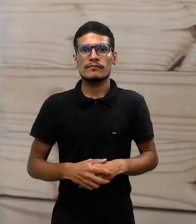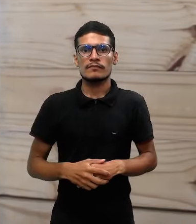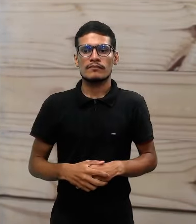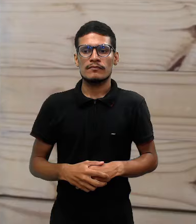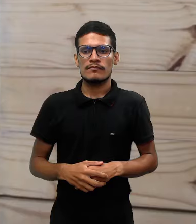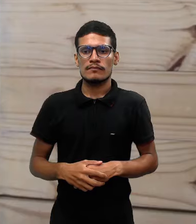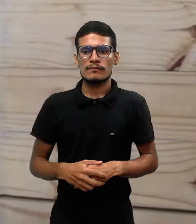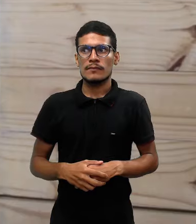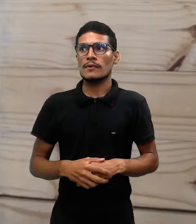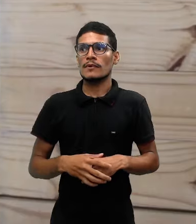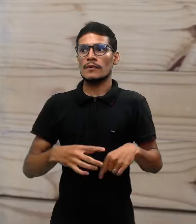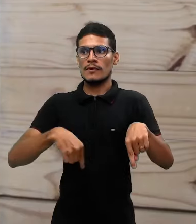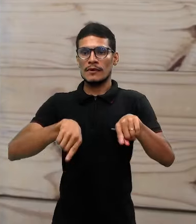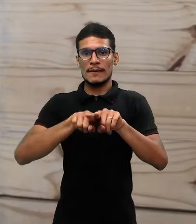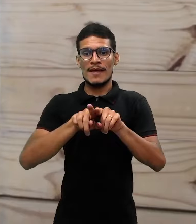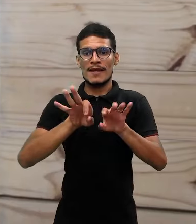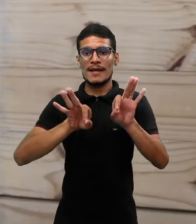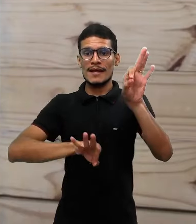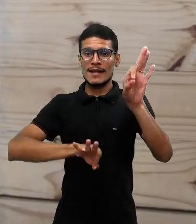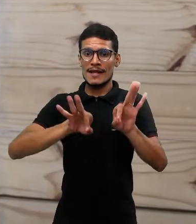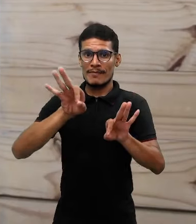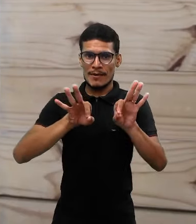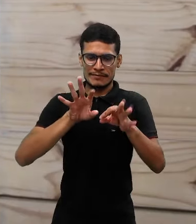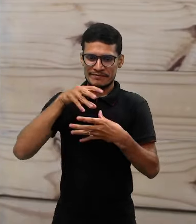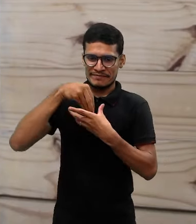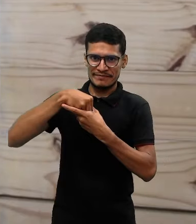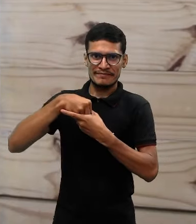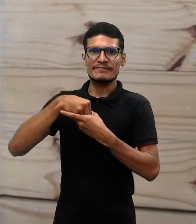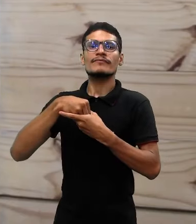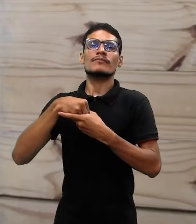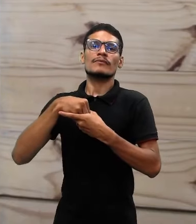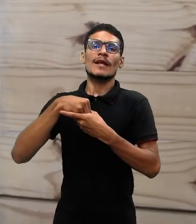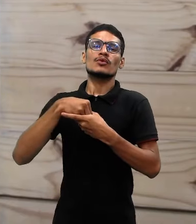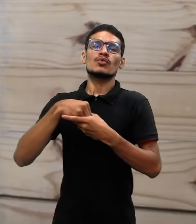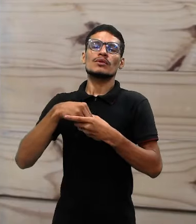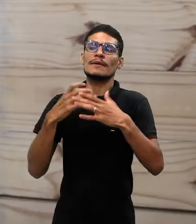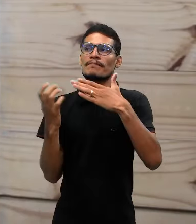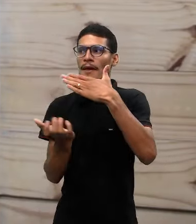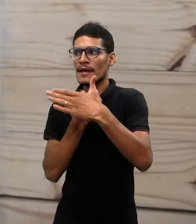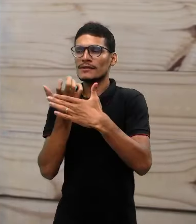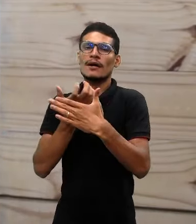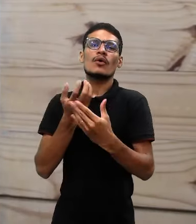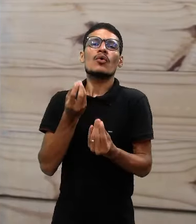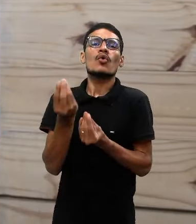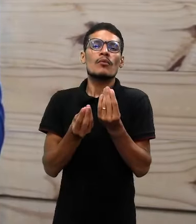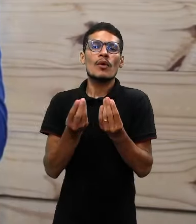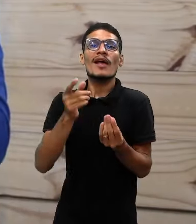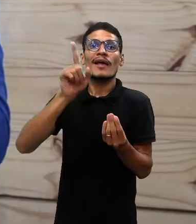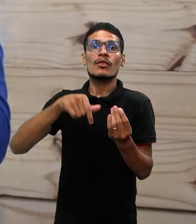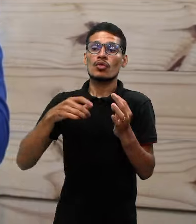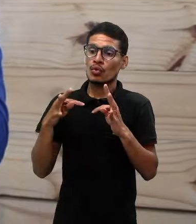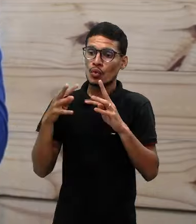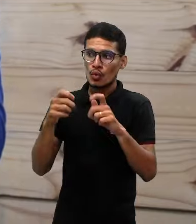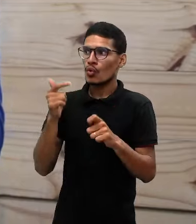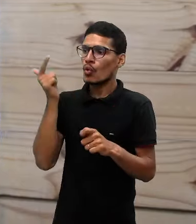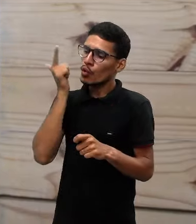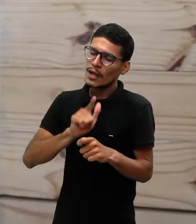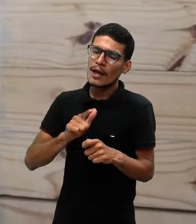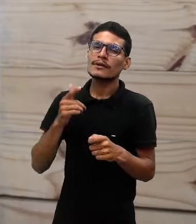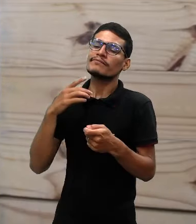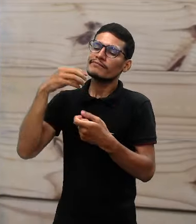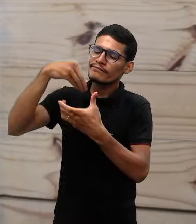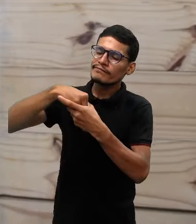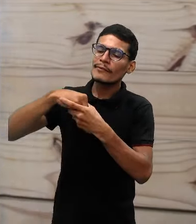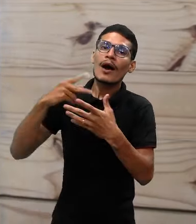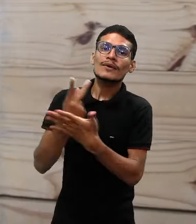Clima organizacional. Clima organizacional é tudo que permeia o ambiente de trabalho. Tá? O ambiente do